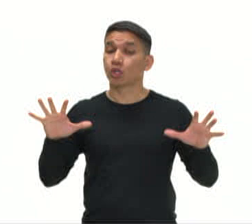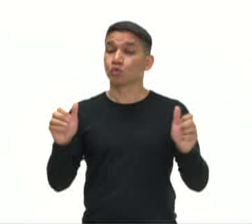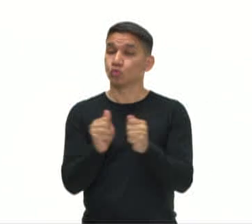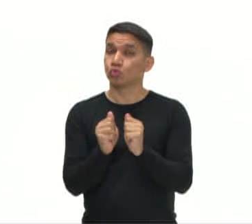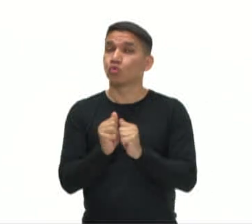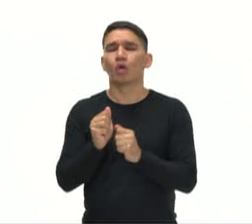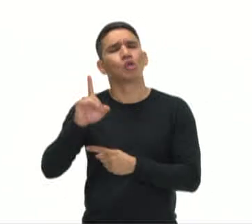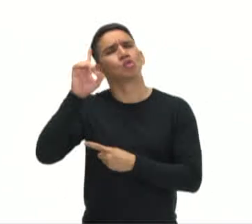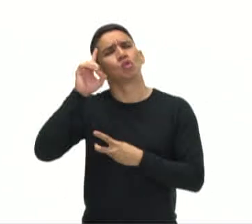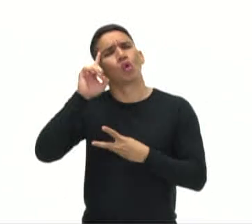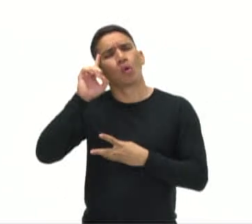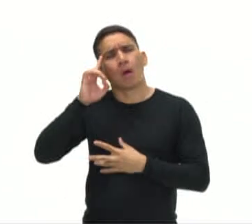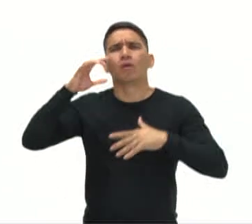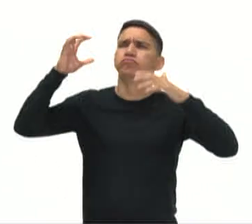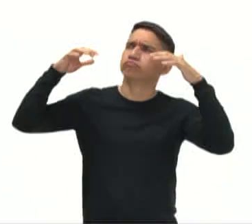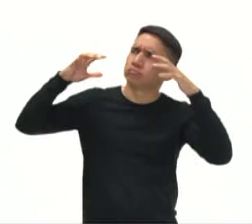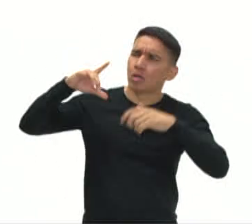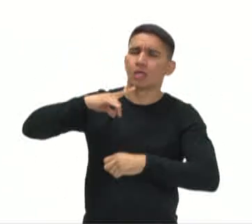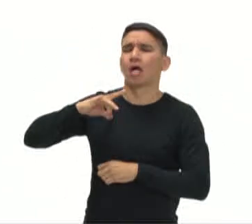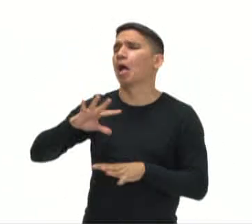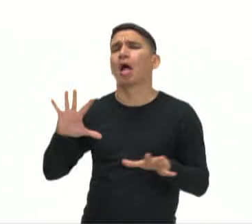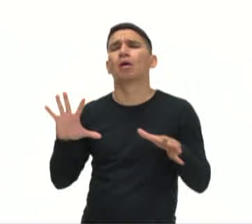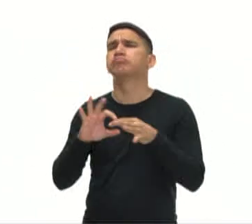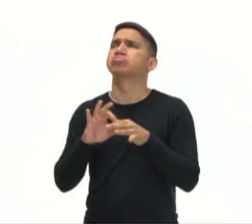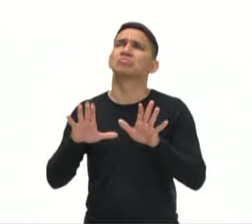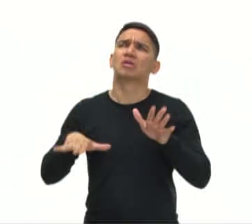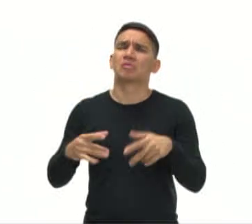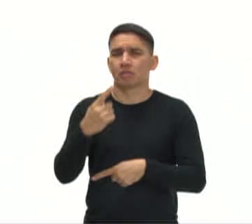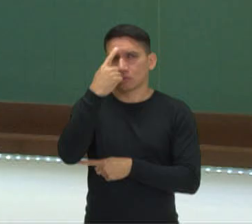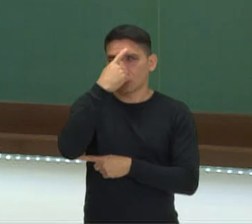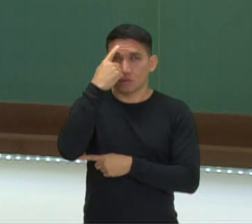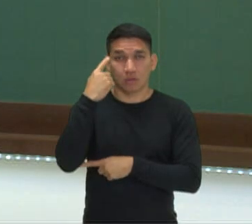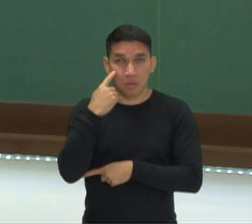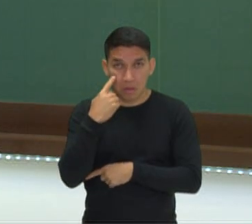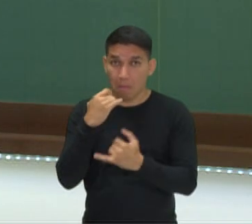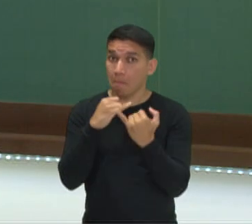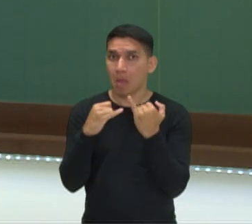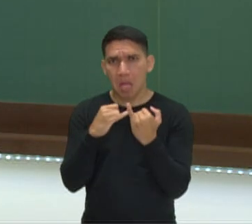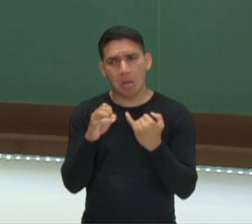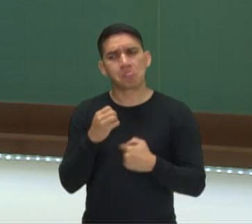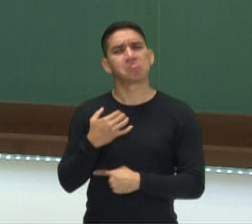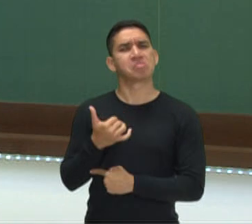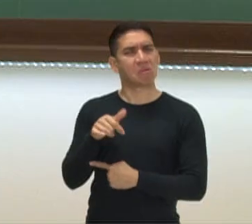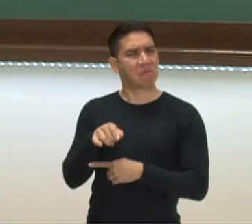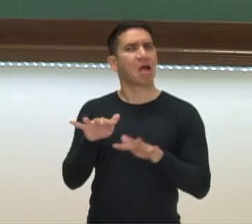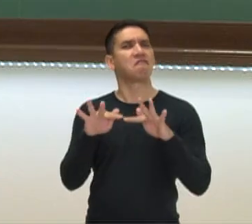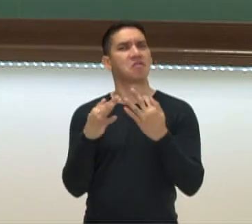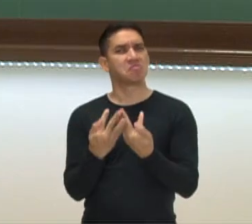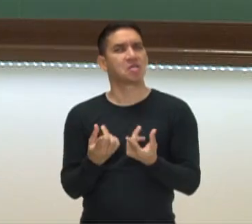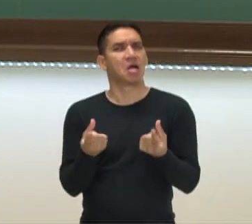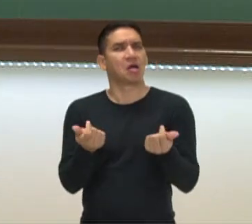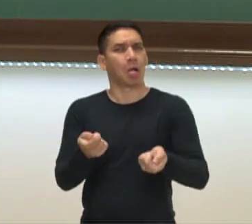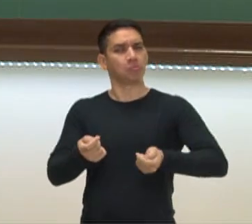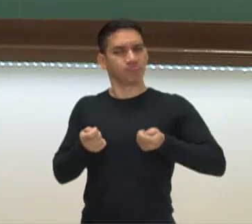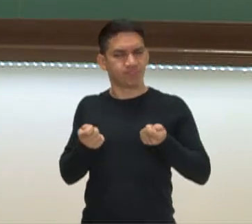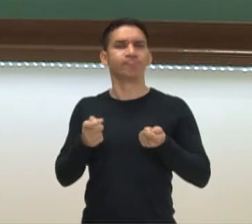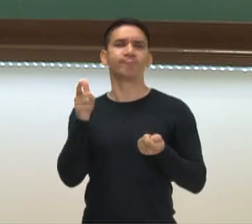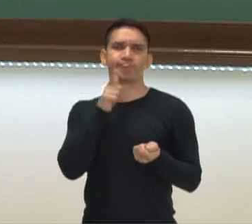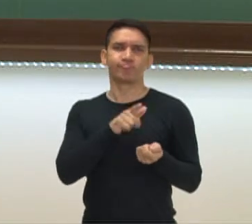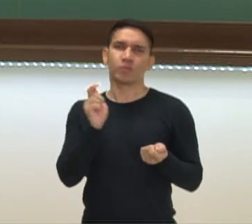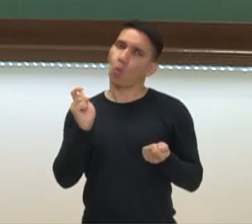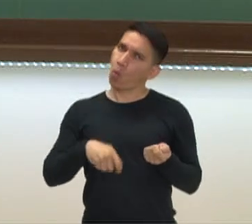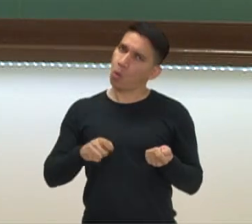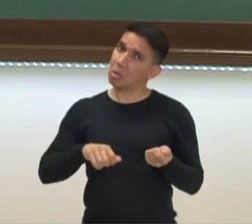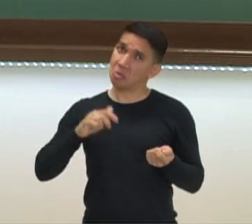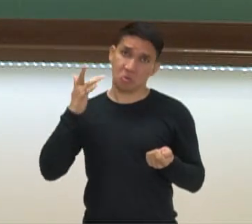banhos diários, utilizam um chuveiro em média por 15 minutos. Olha só que família mais econômica. Não sei